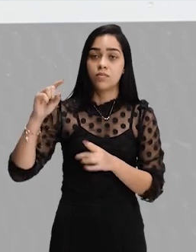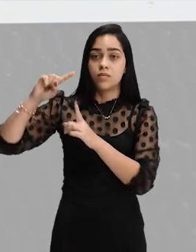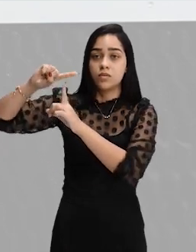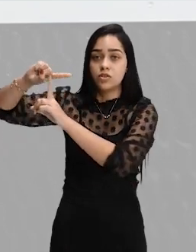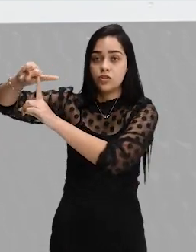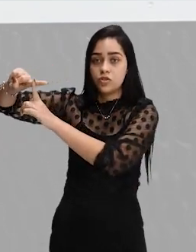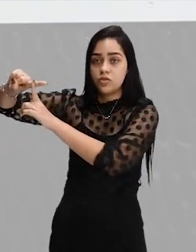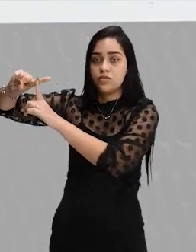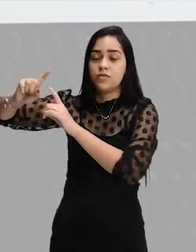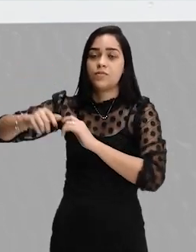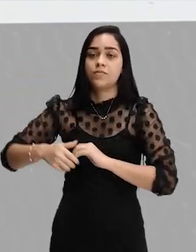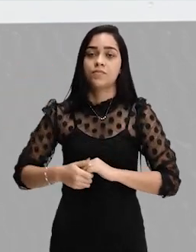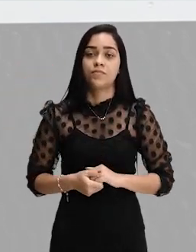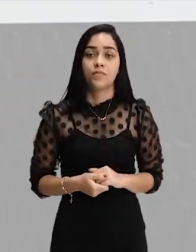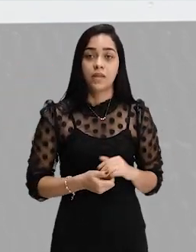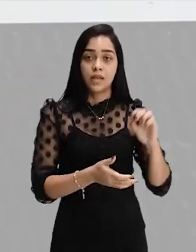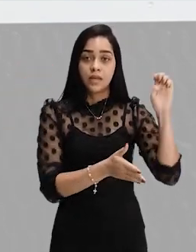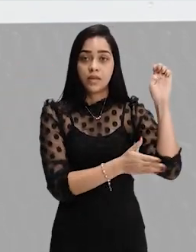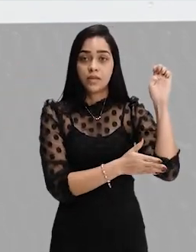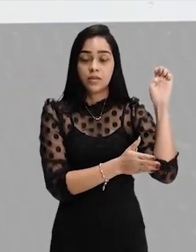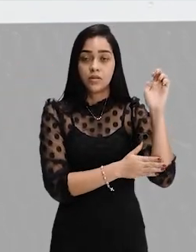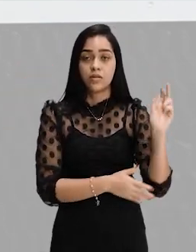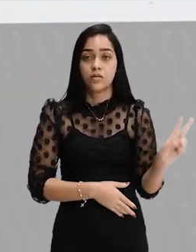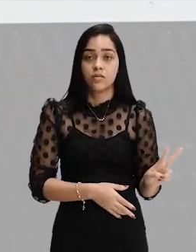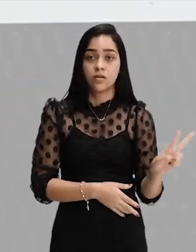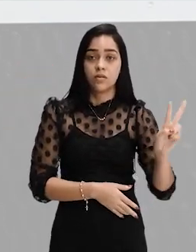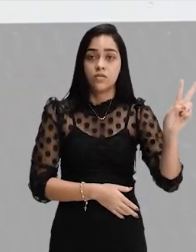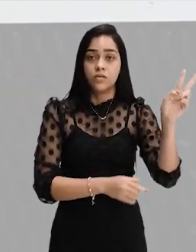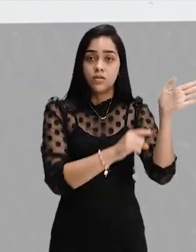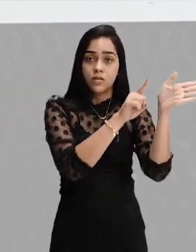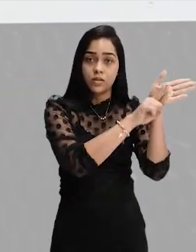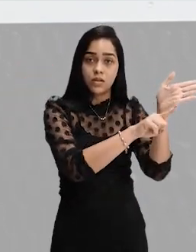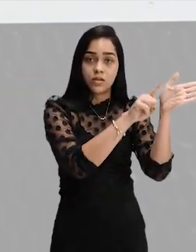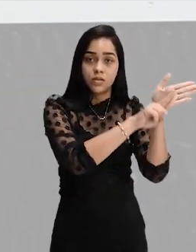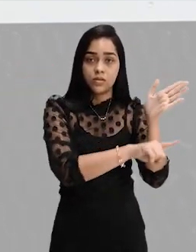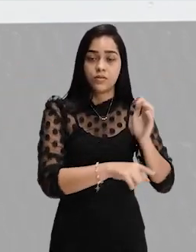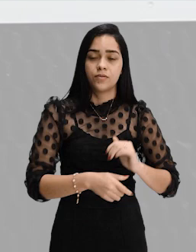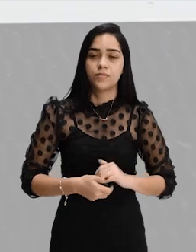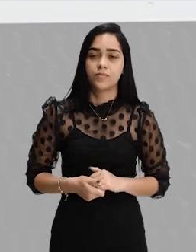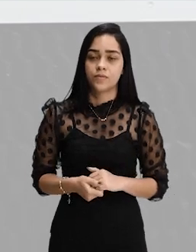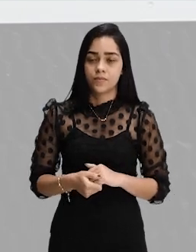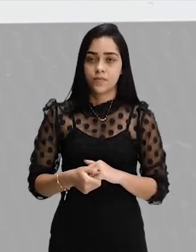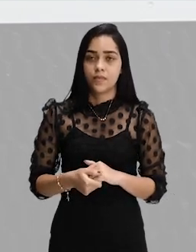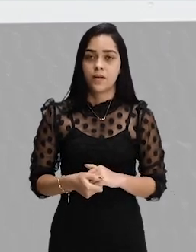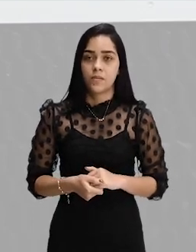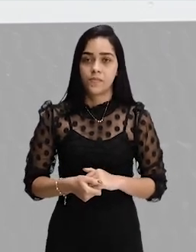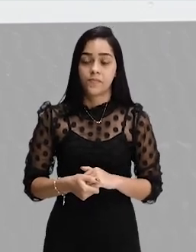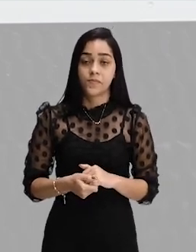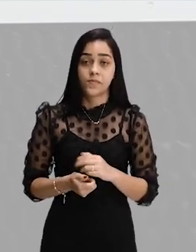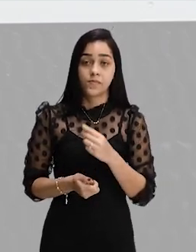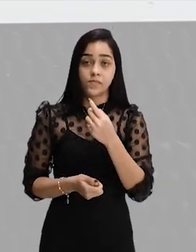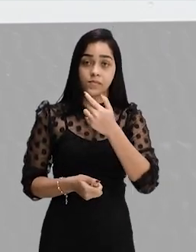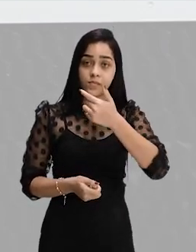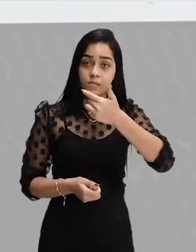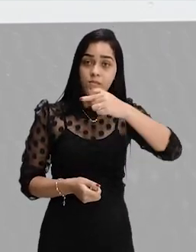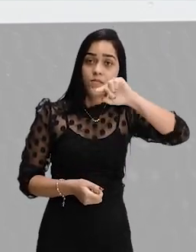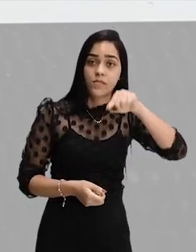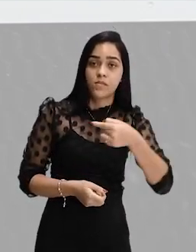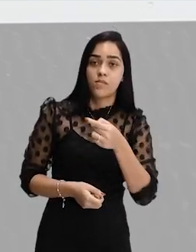positiva e à esquerda são os valores que tornam a função negativa. E o